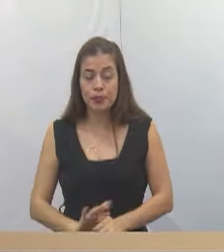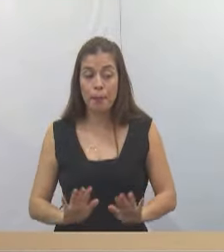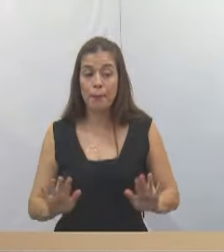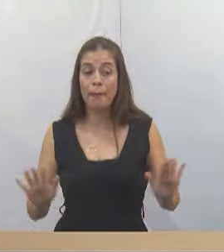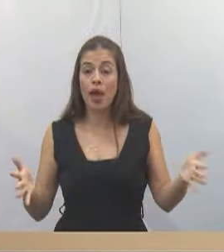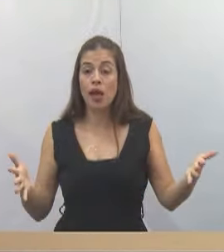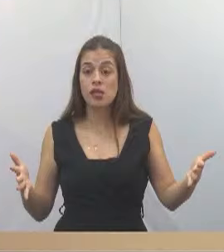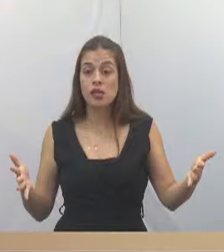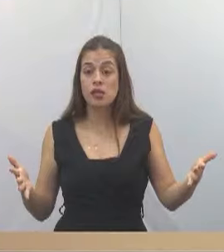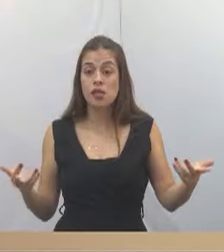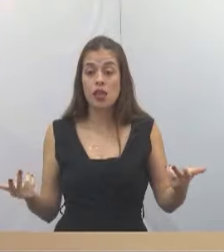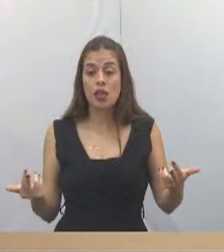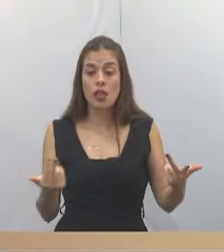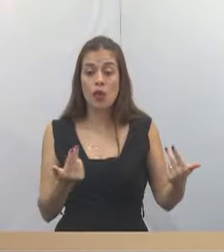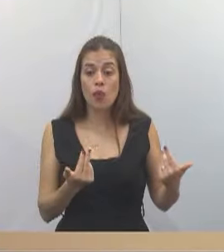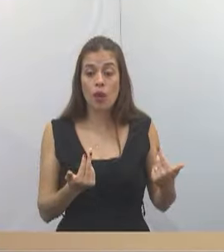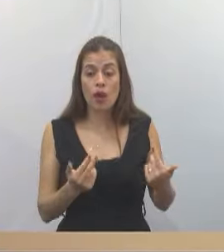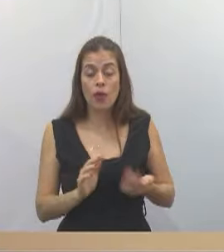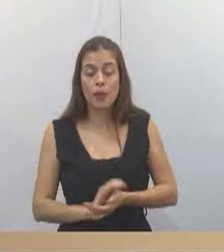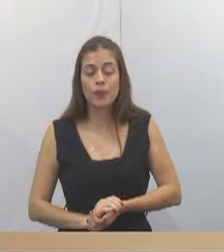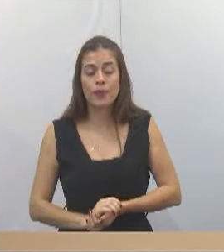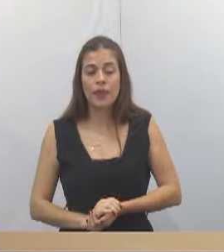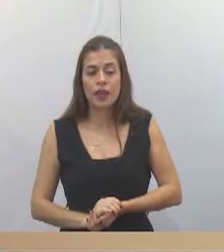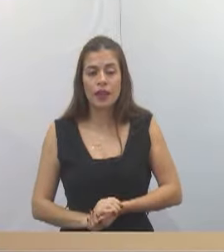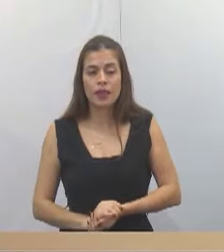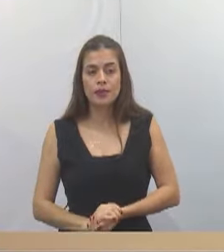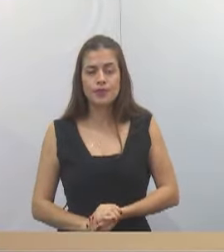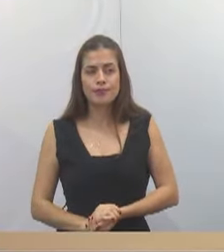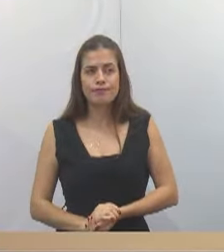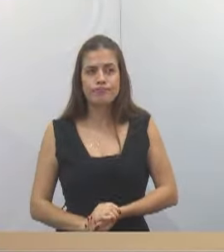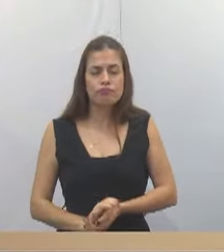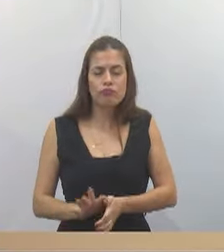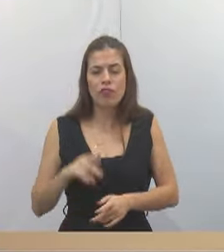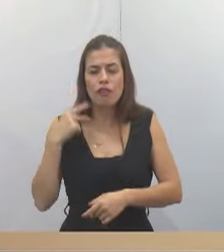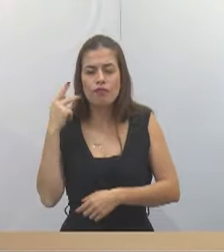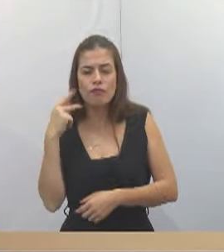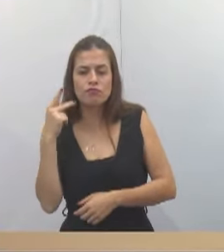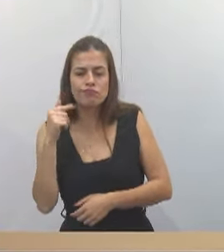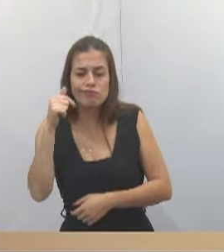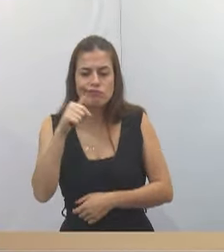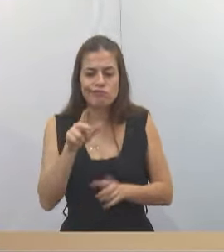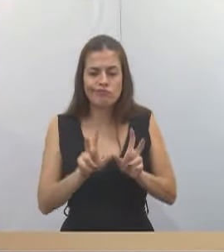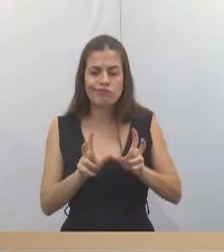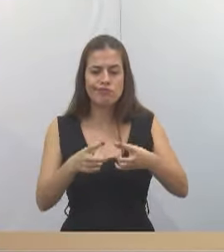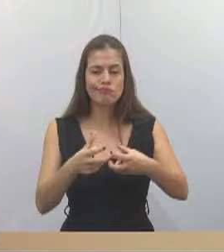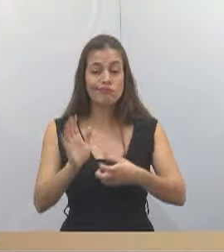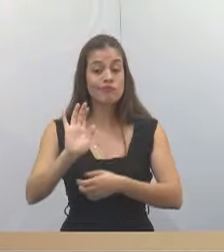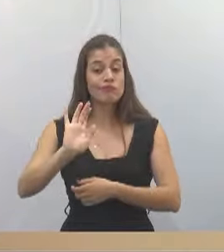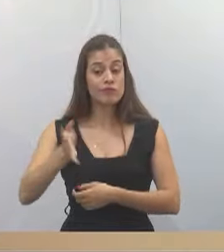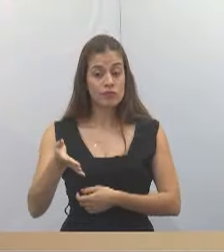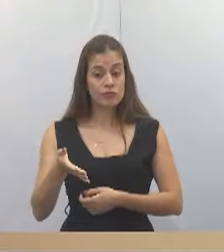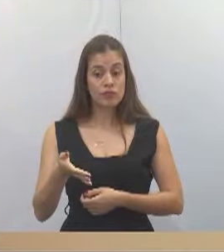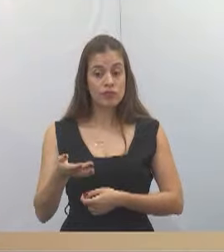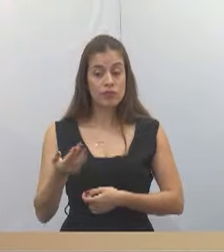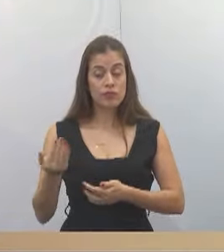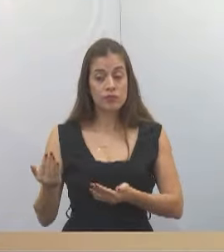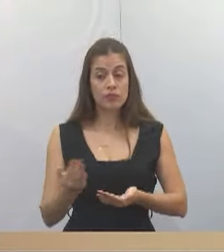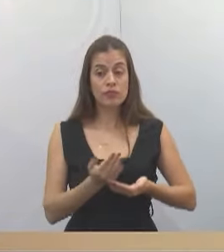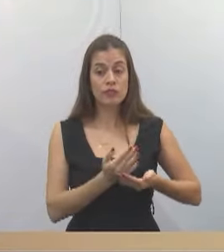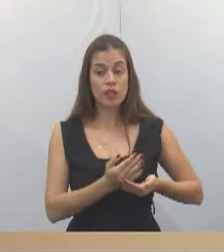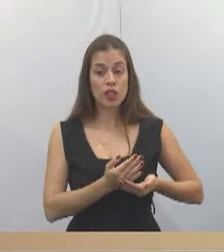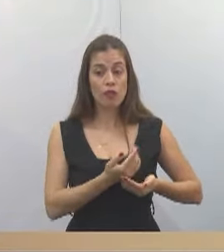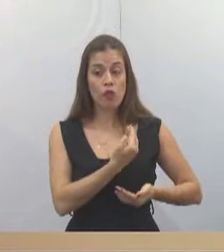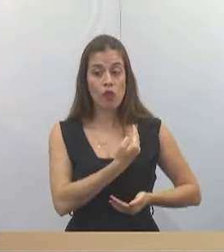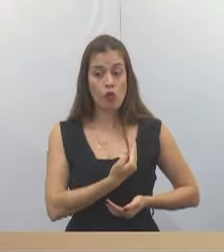Mas, da mesma forma que alguns vereadores dessa casa já esteve do lado do